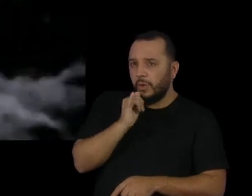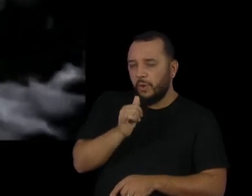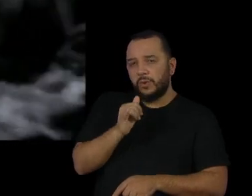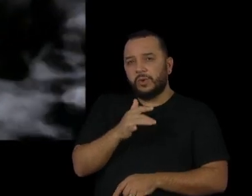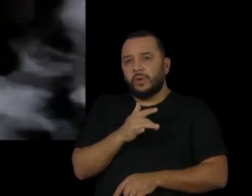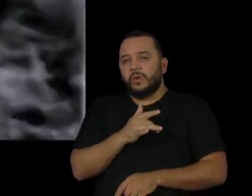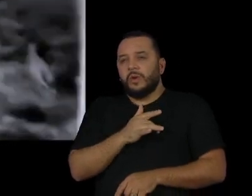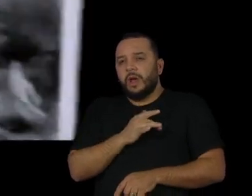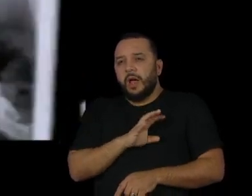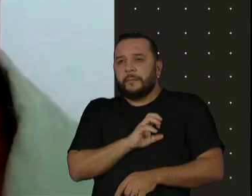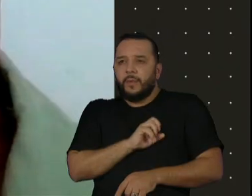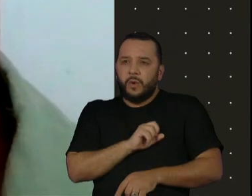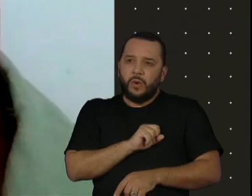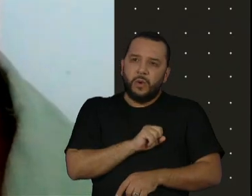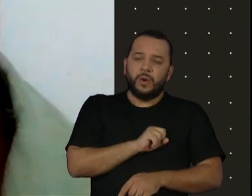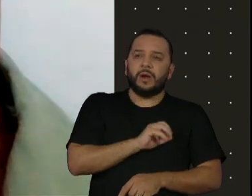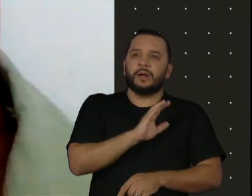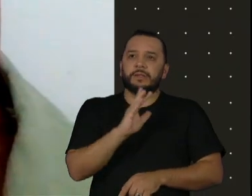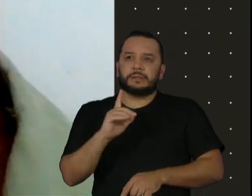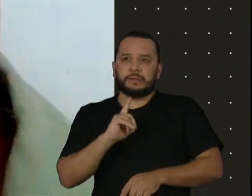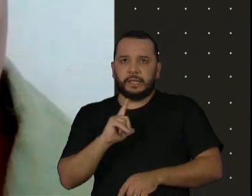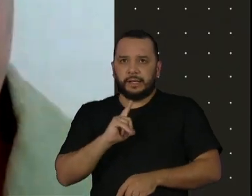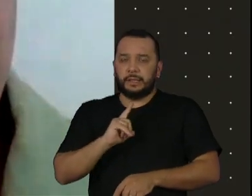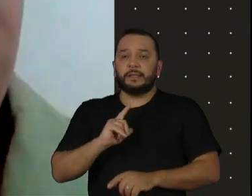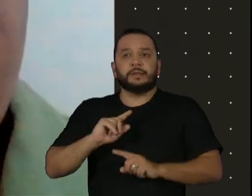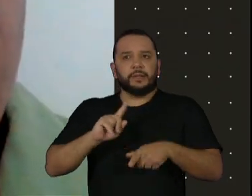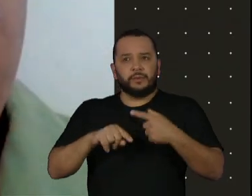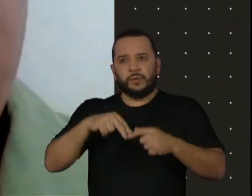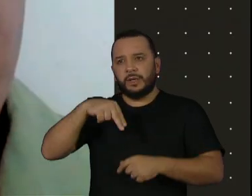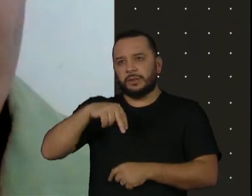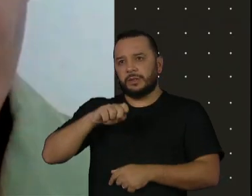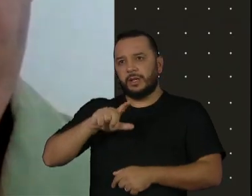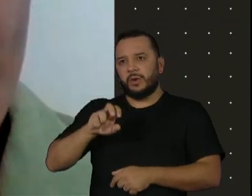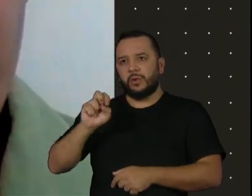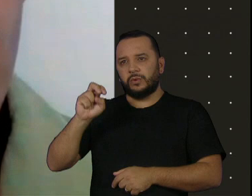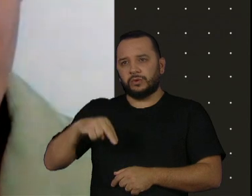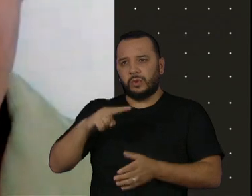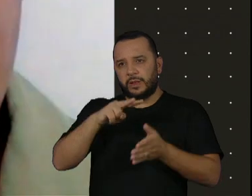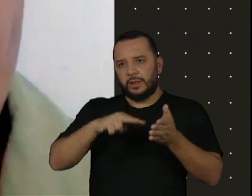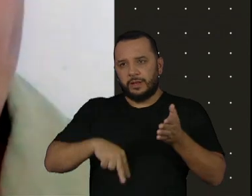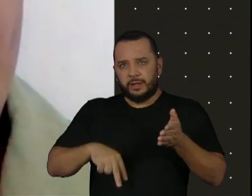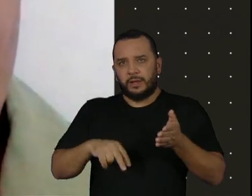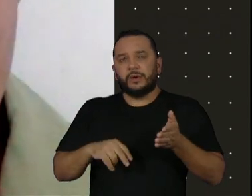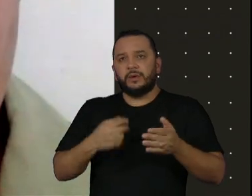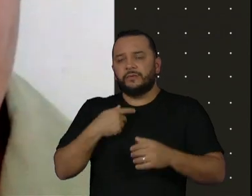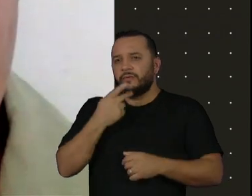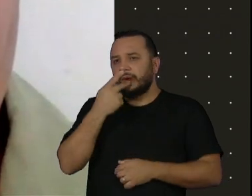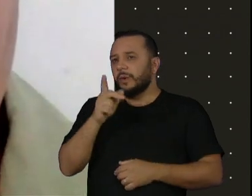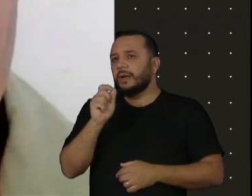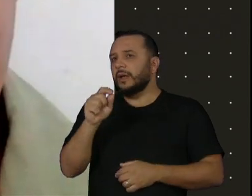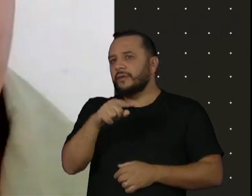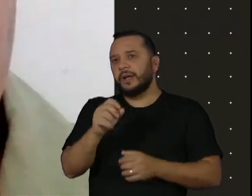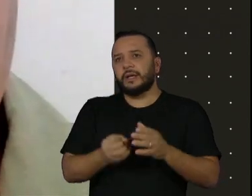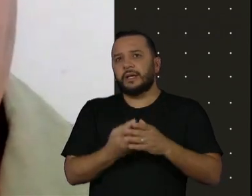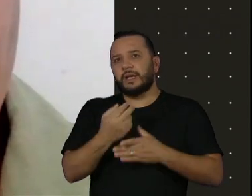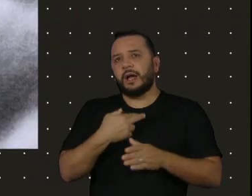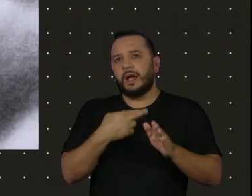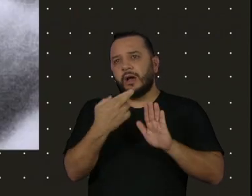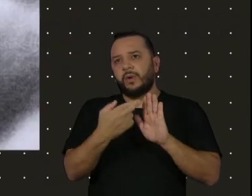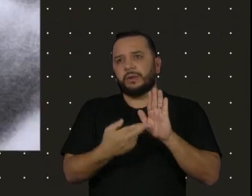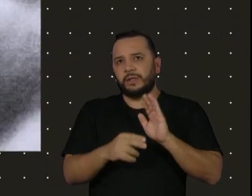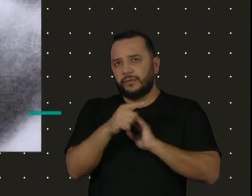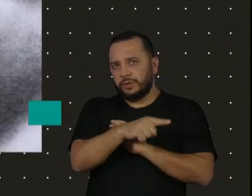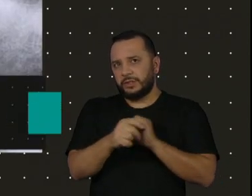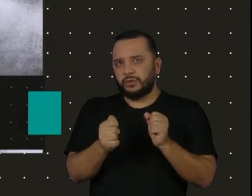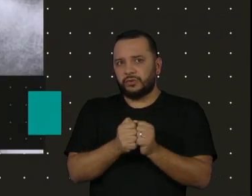bobinha, piegas e tal. Aí o Nelson leu e tal, me passou e disse assim, quem vai fazer o roteiro é você e